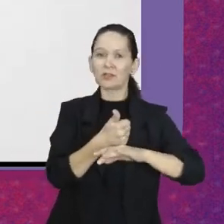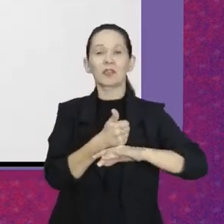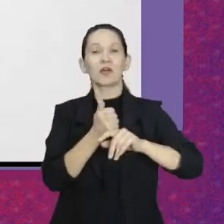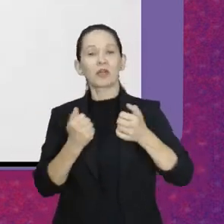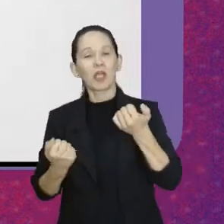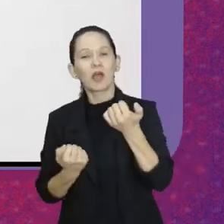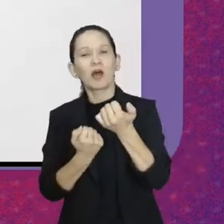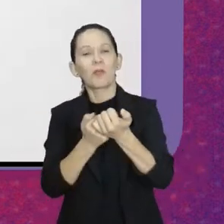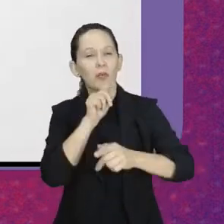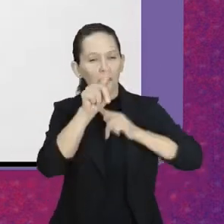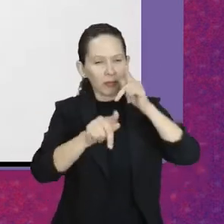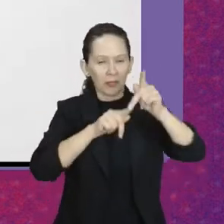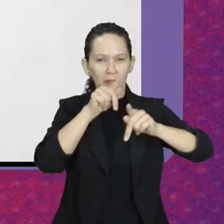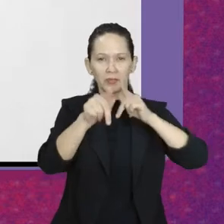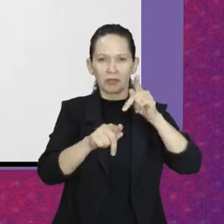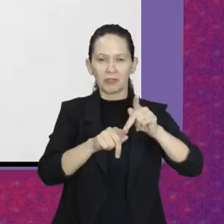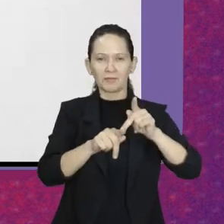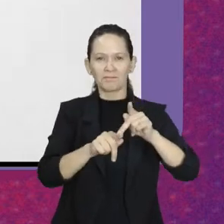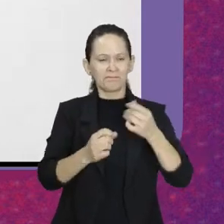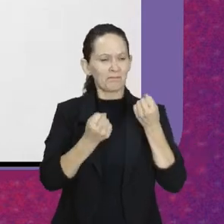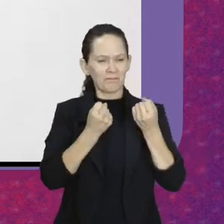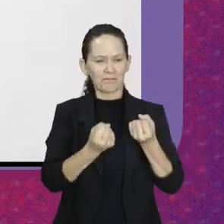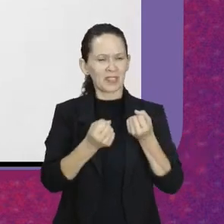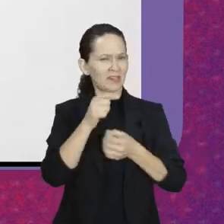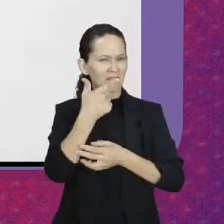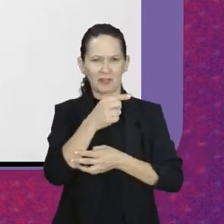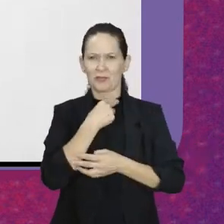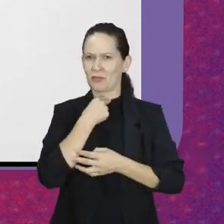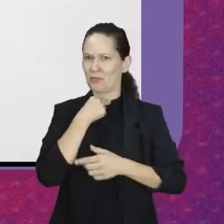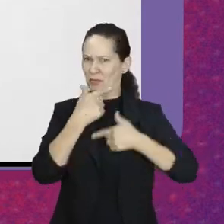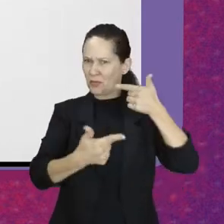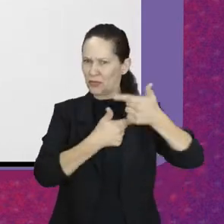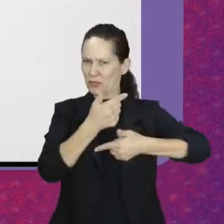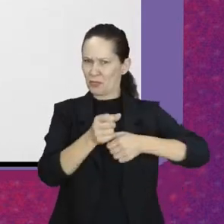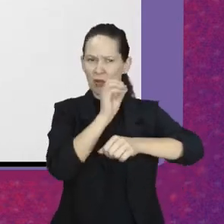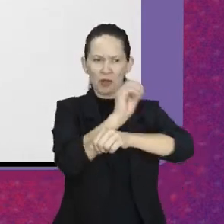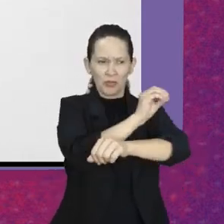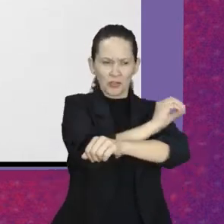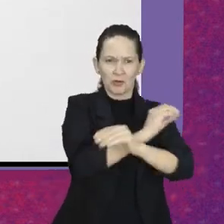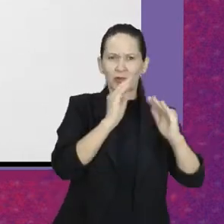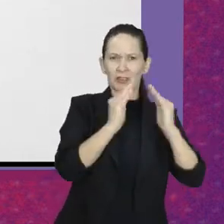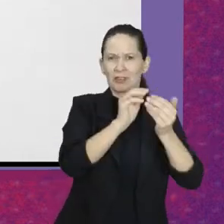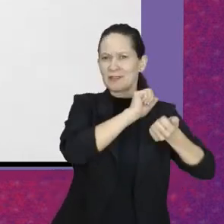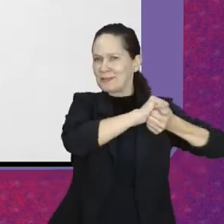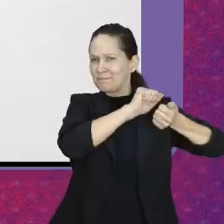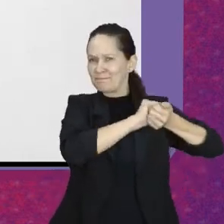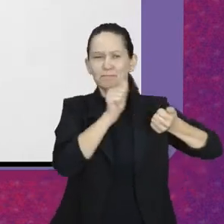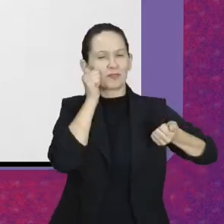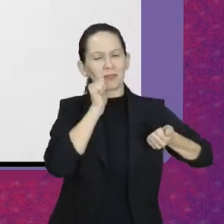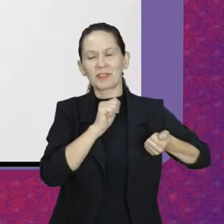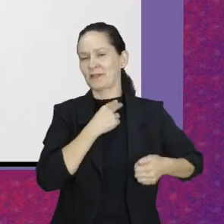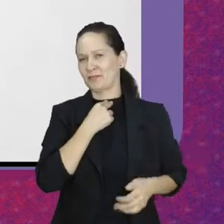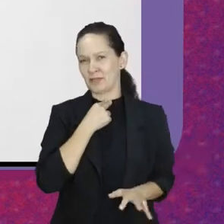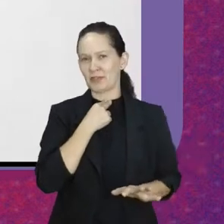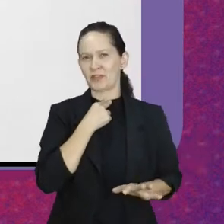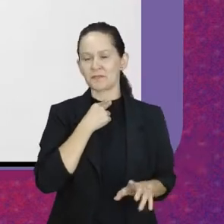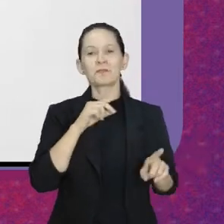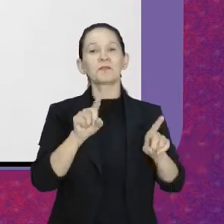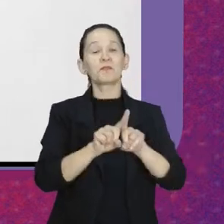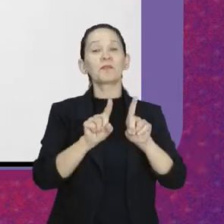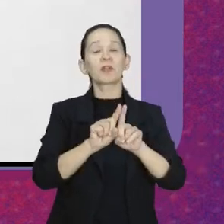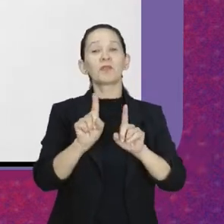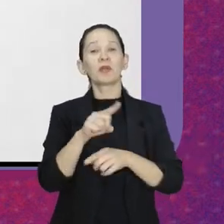populares, tudo isso que diminua a sobrecarga, né, de trabalho doméstico e de cuidados. Então, e também